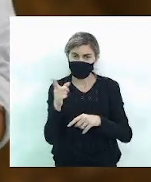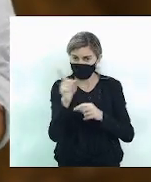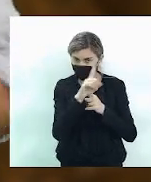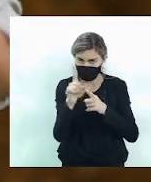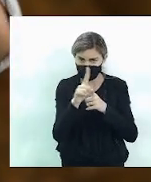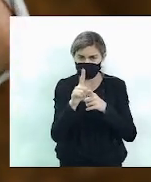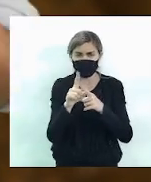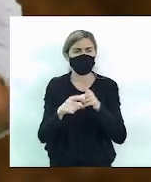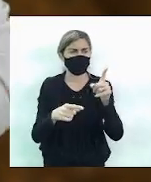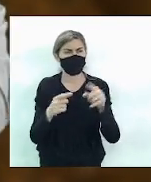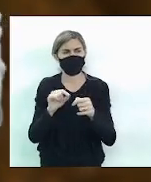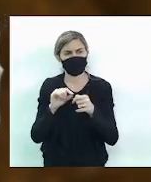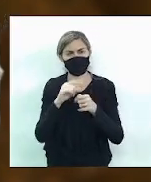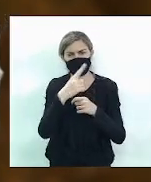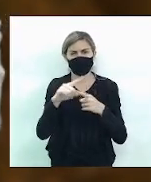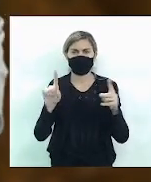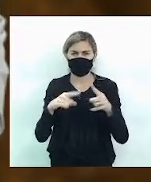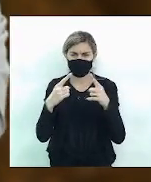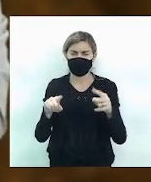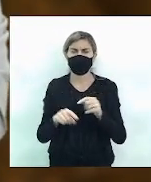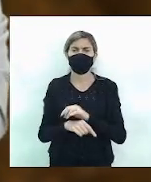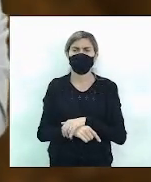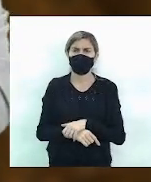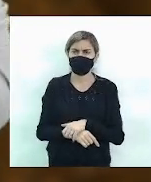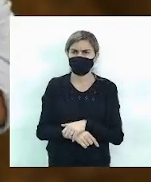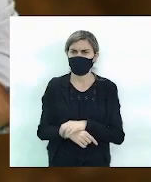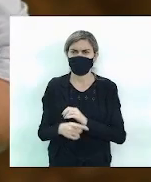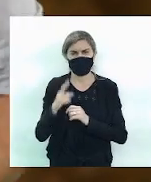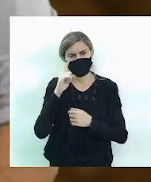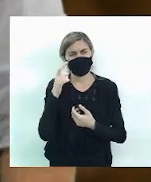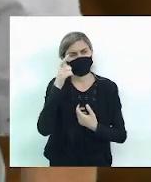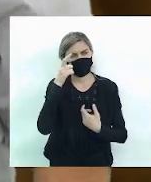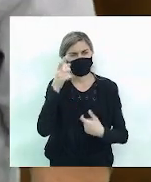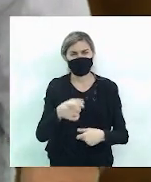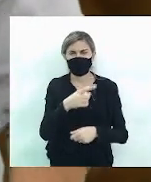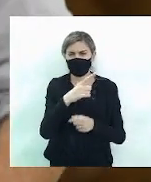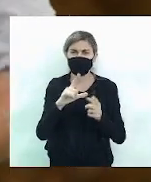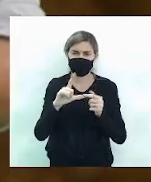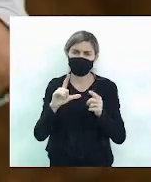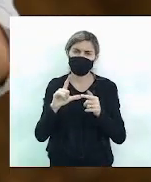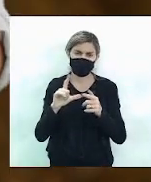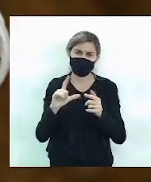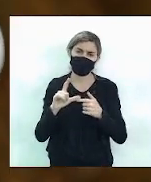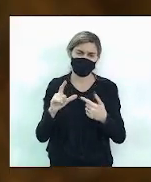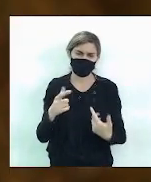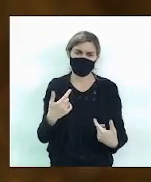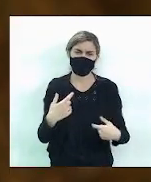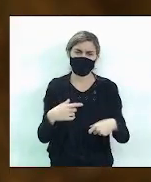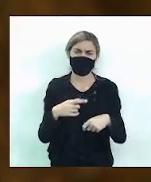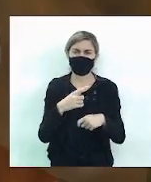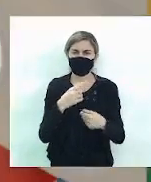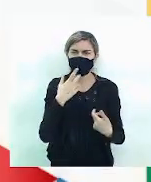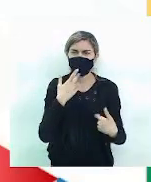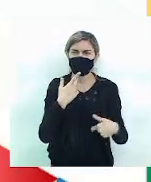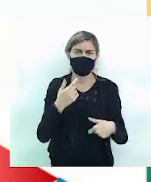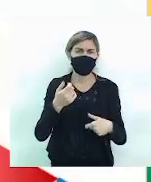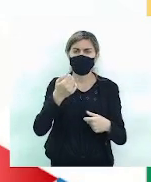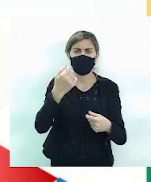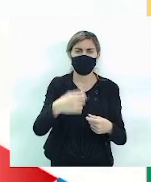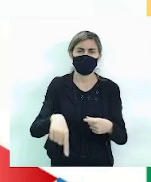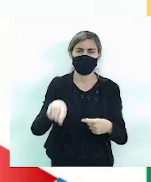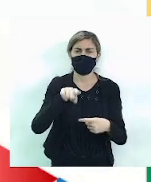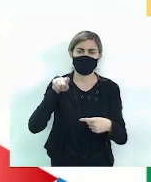que ele ouviu e produziu essa música, sabia, Robson? Não, eu achei interessante. A letra, né, leva a isso, né? Quando ele diz, eu não preciso